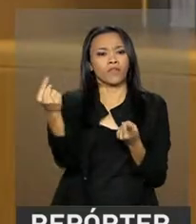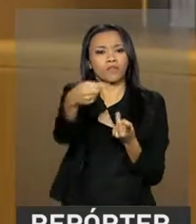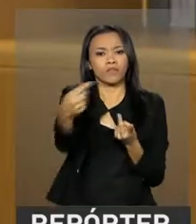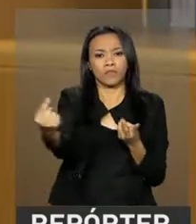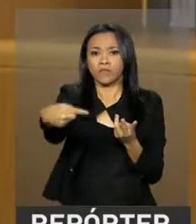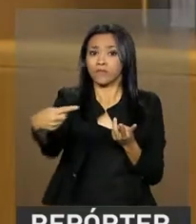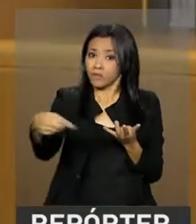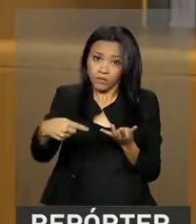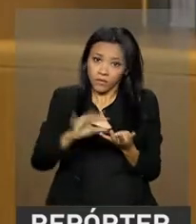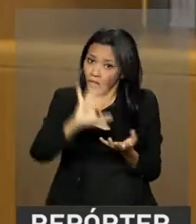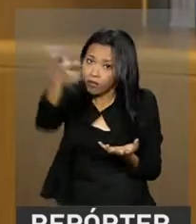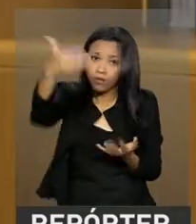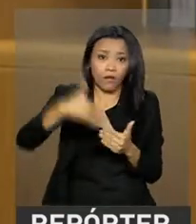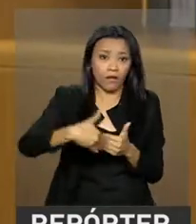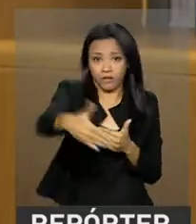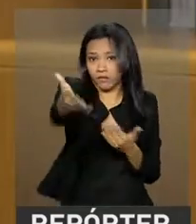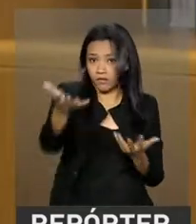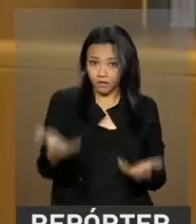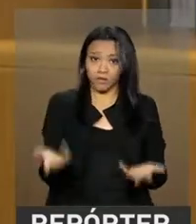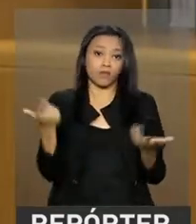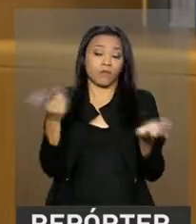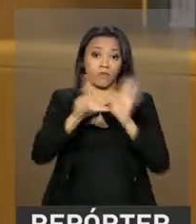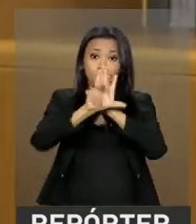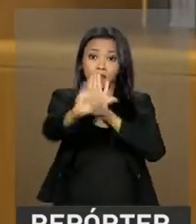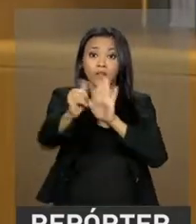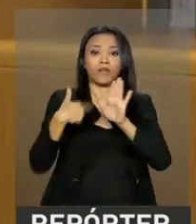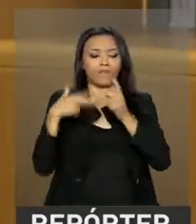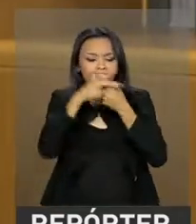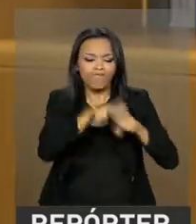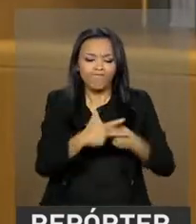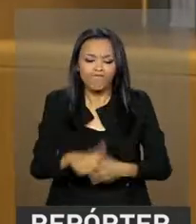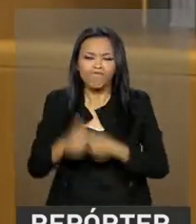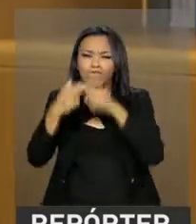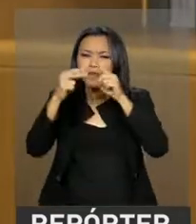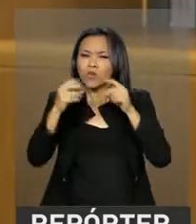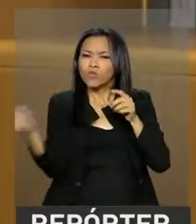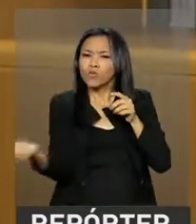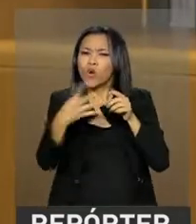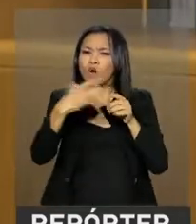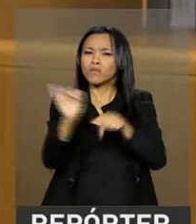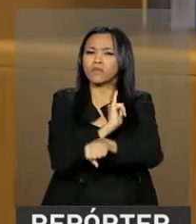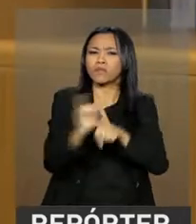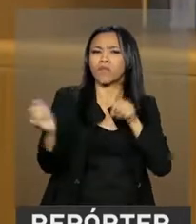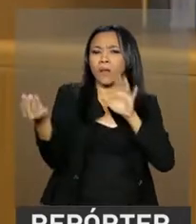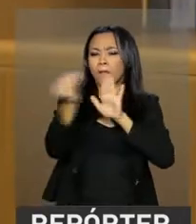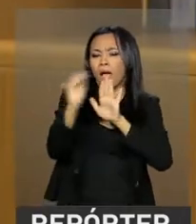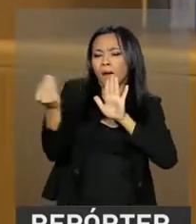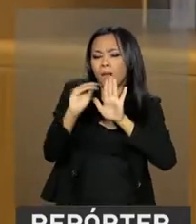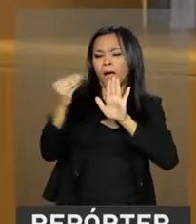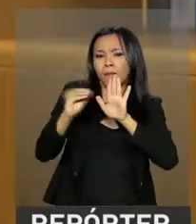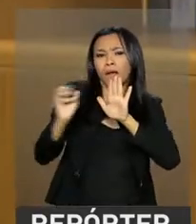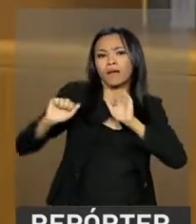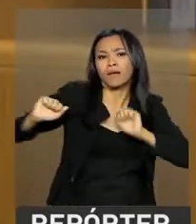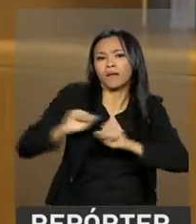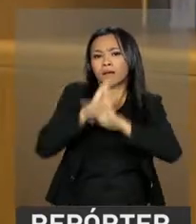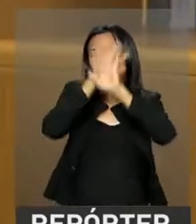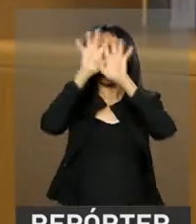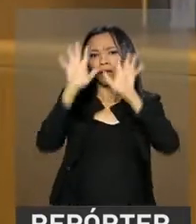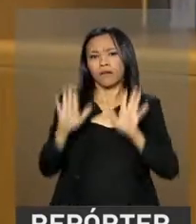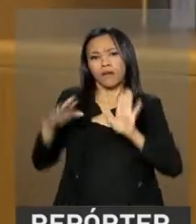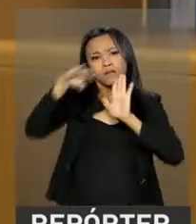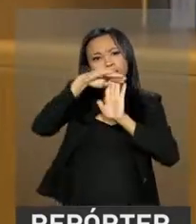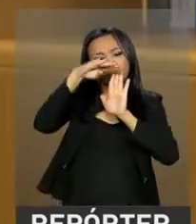postas e tem ser resolvida então a lei atualizada com procedimentos novos com procedimentos simplificados com